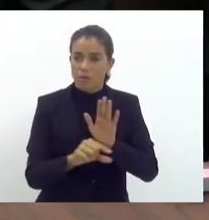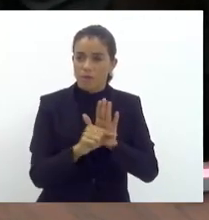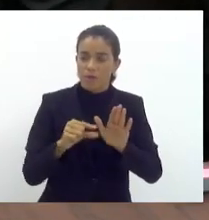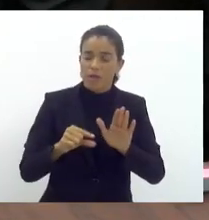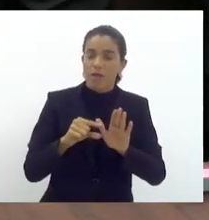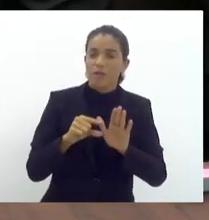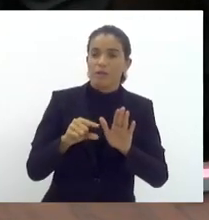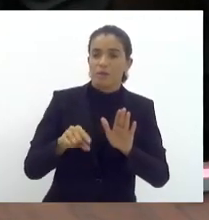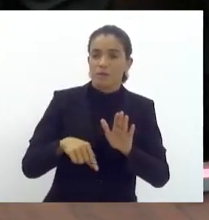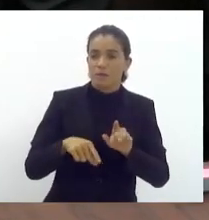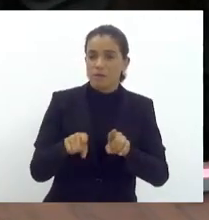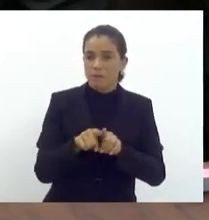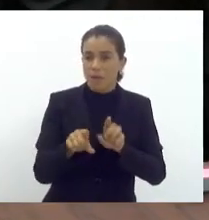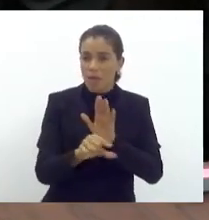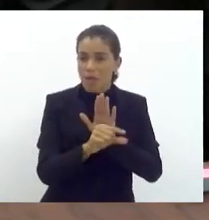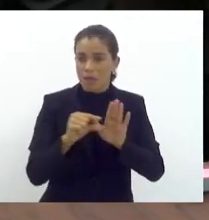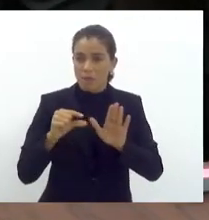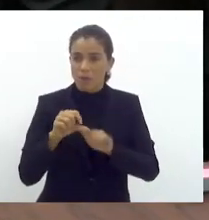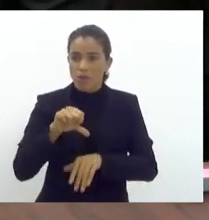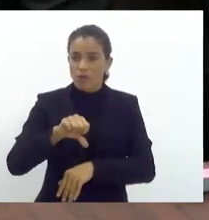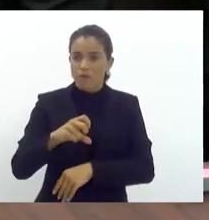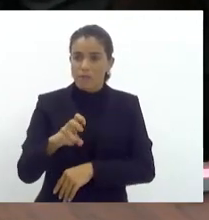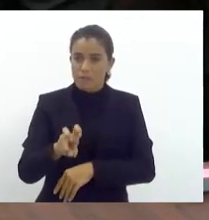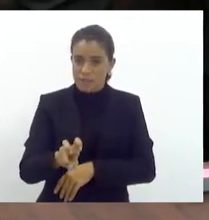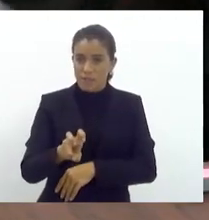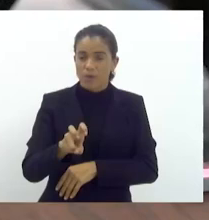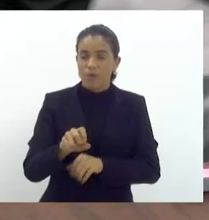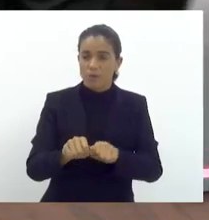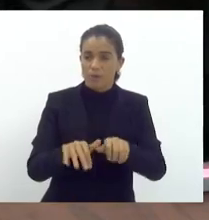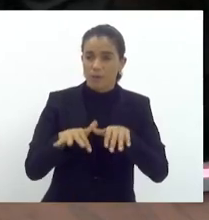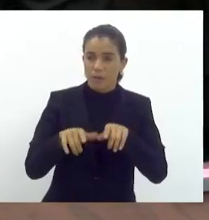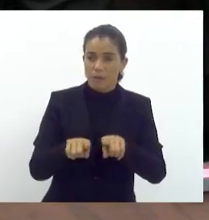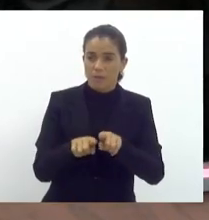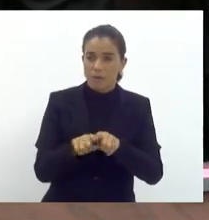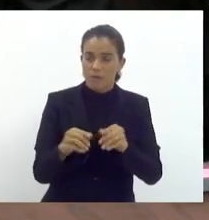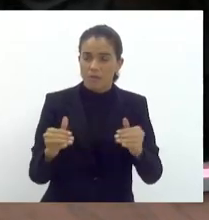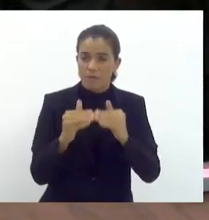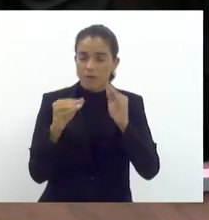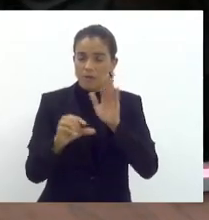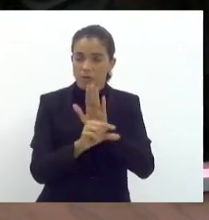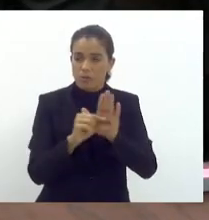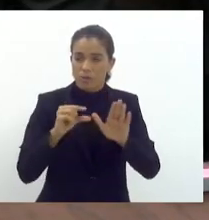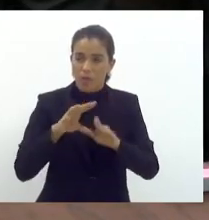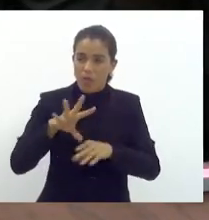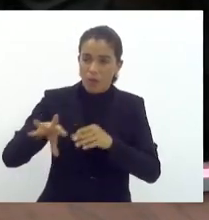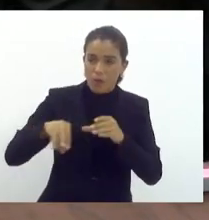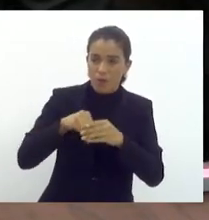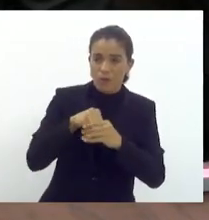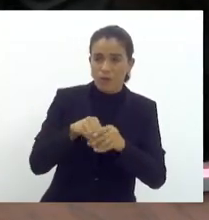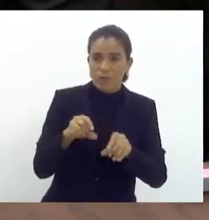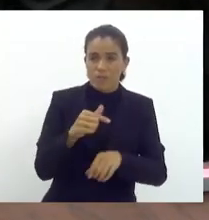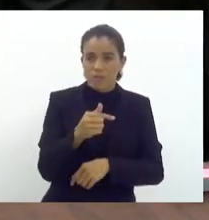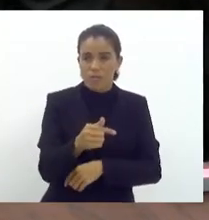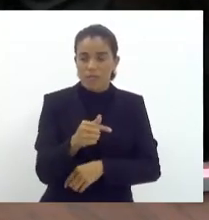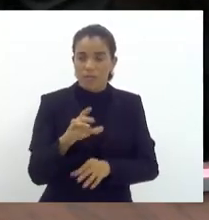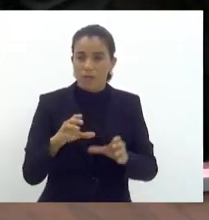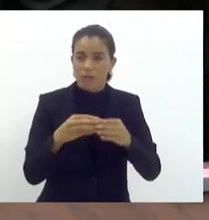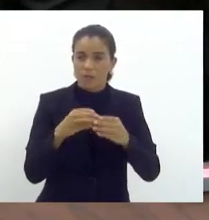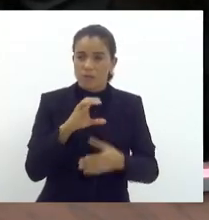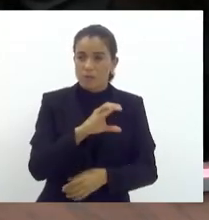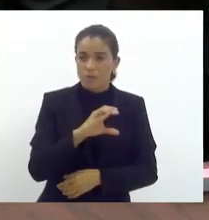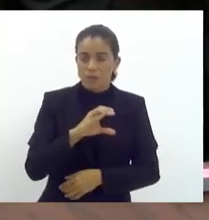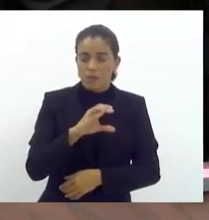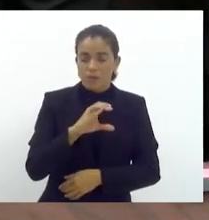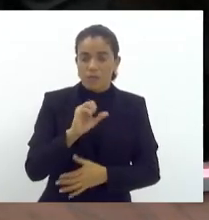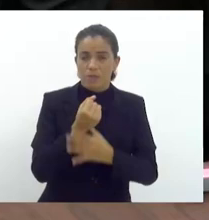com submenda a emenda número 95 de plenário favorável com submer daglutinativas emendas 7 da comissão de segurança